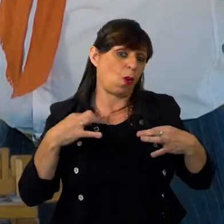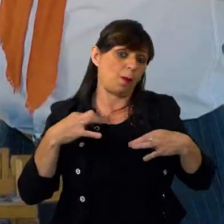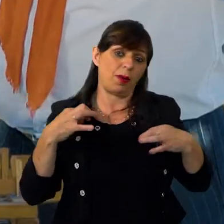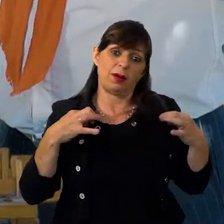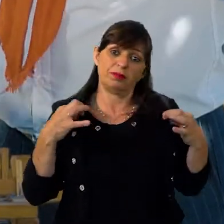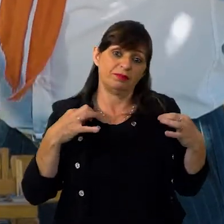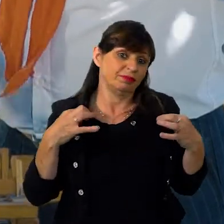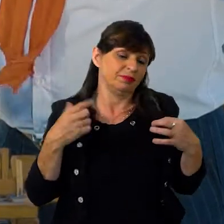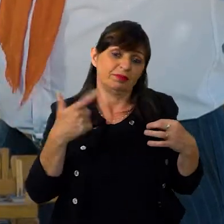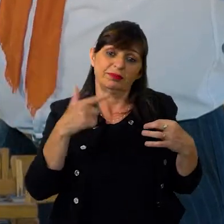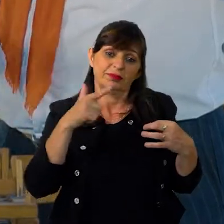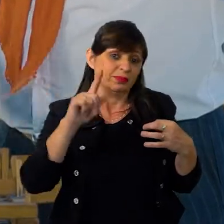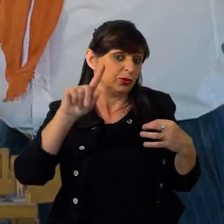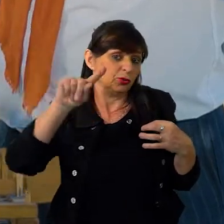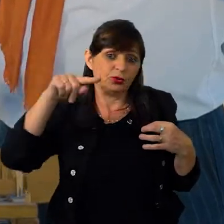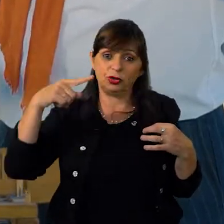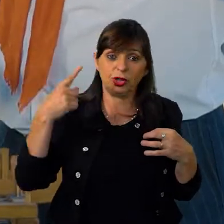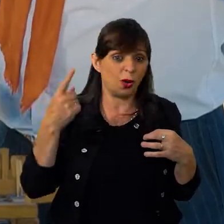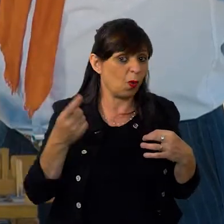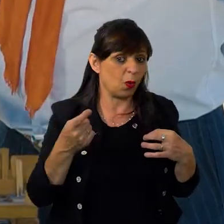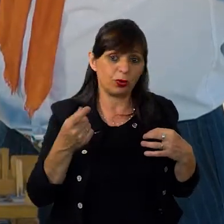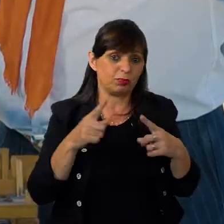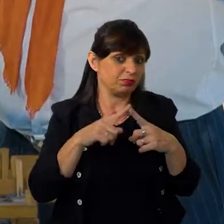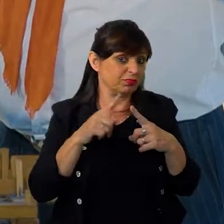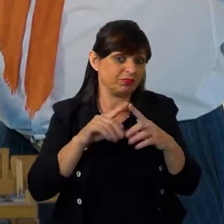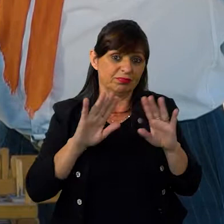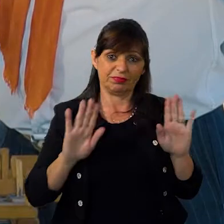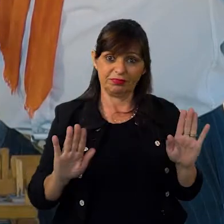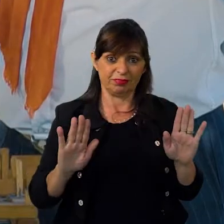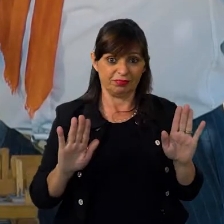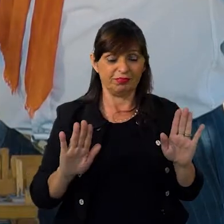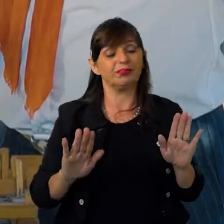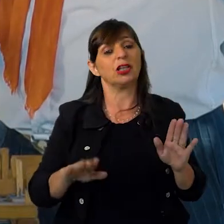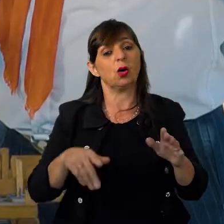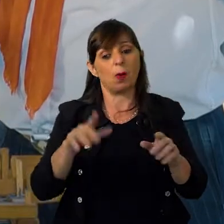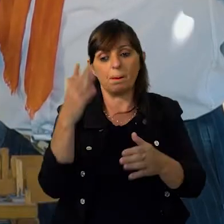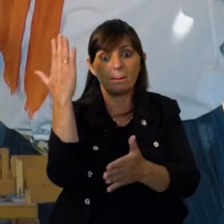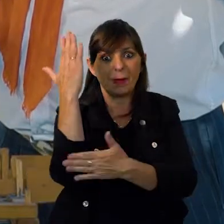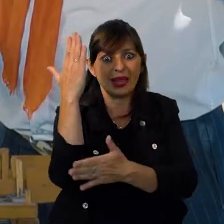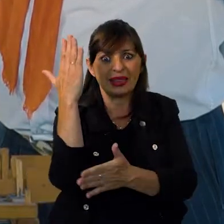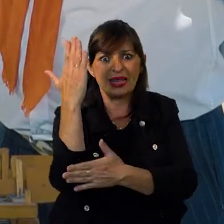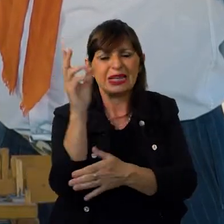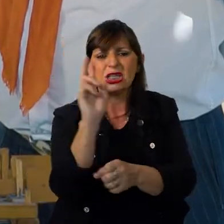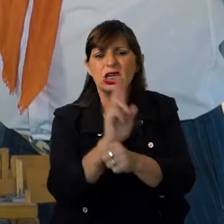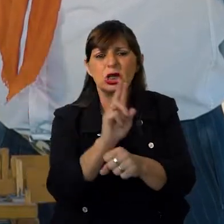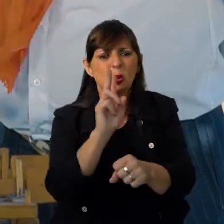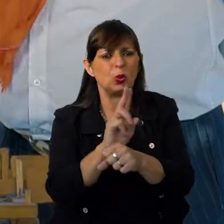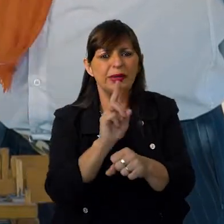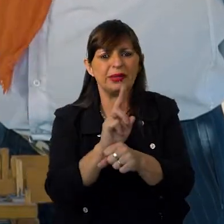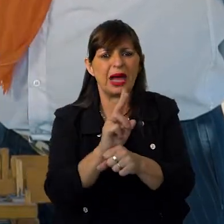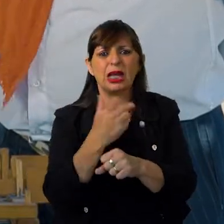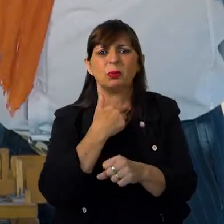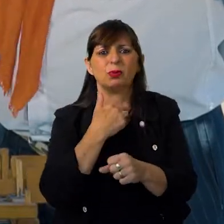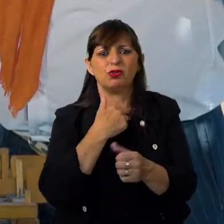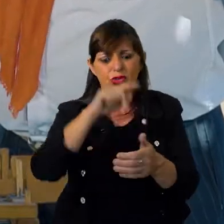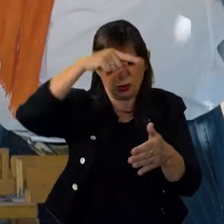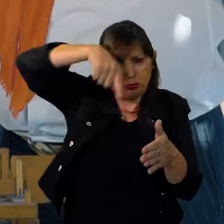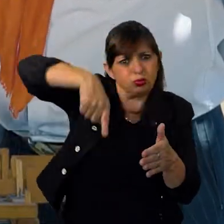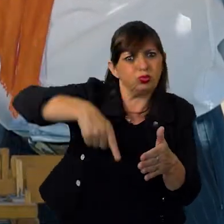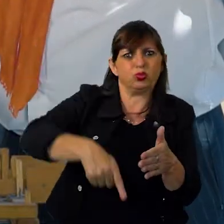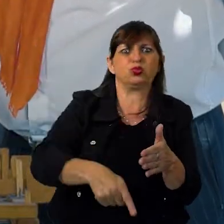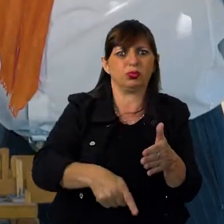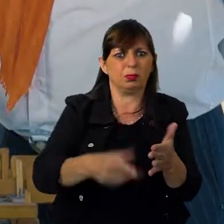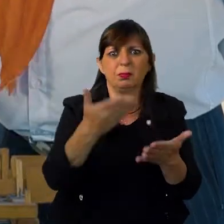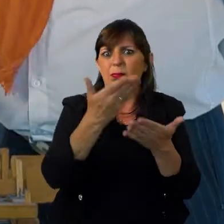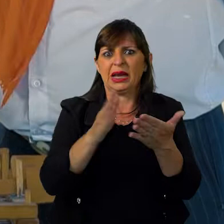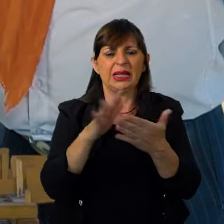se cuidando né E para não afundar e a balsa não afundava porque a madeira estava enxuta portanto ela ficava boiando sobre a água